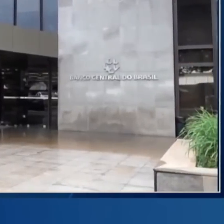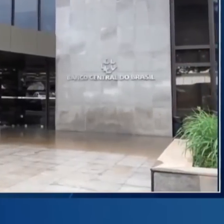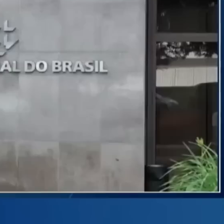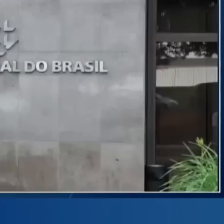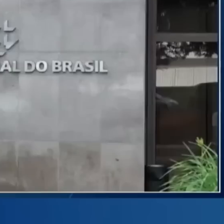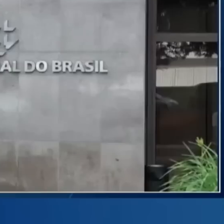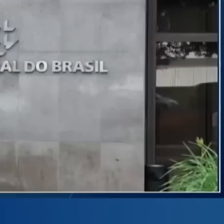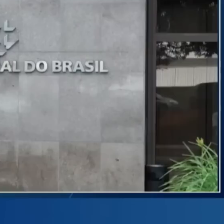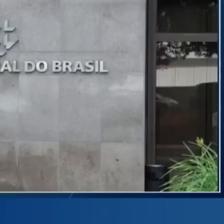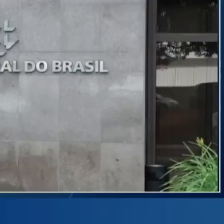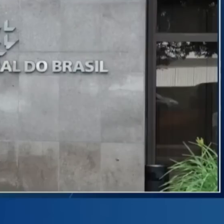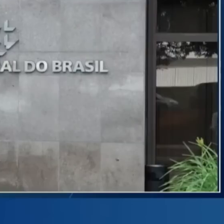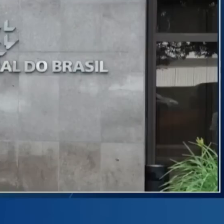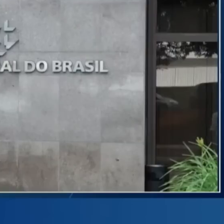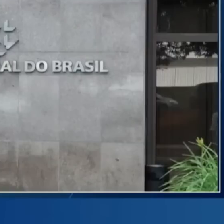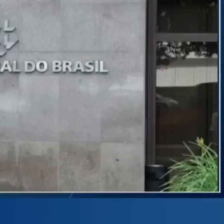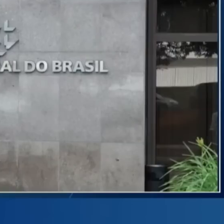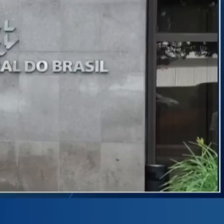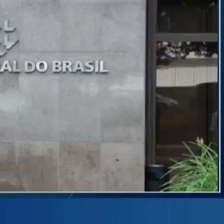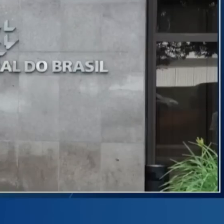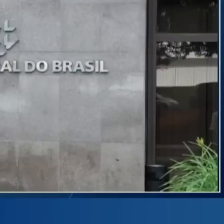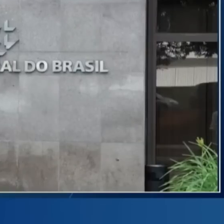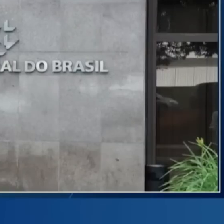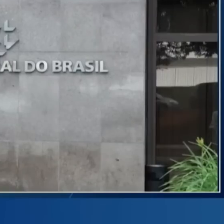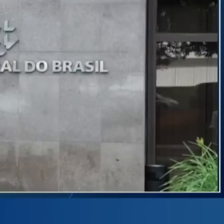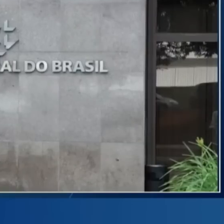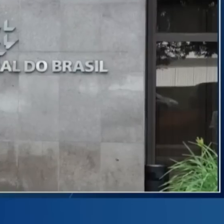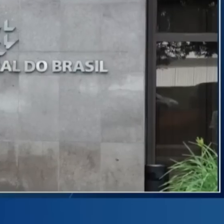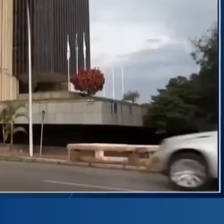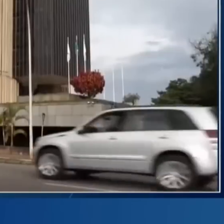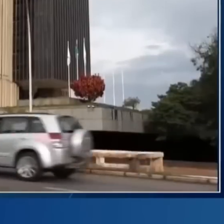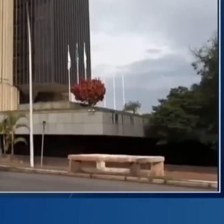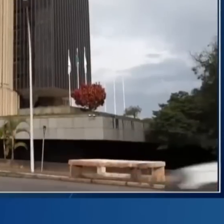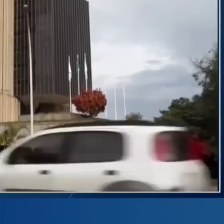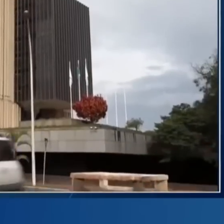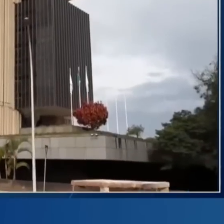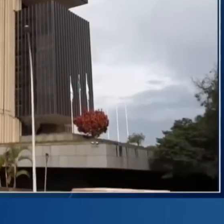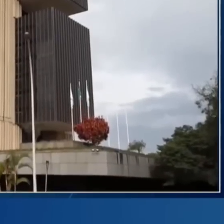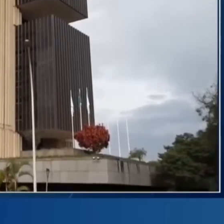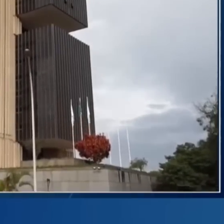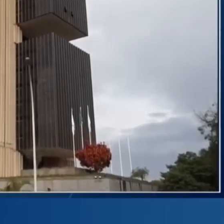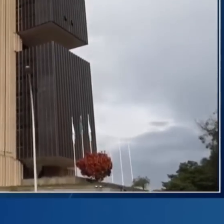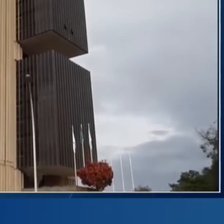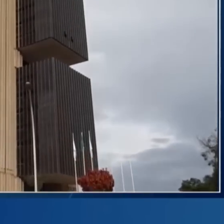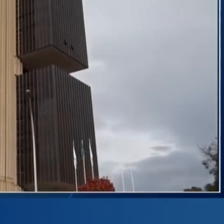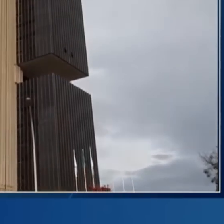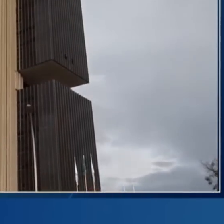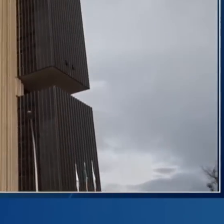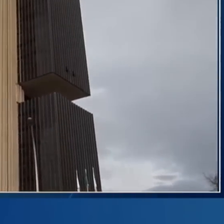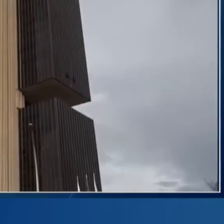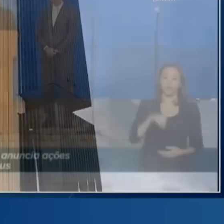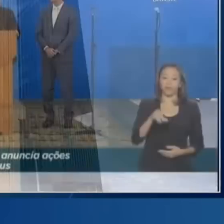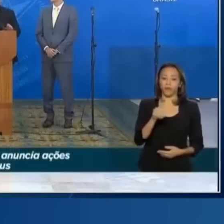crise. Veja, essa inflação de serviços, ela não prejudica mais os mais pobres. Em boa medida, ela transfere